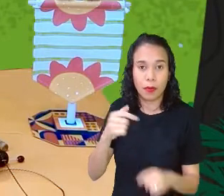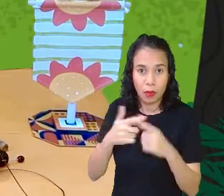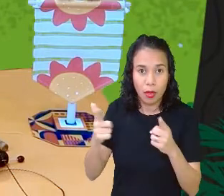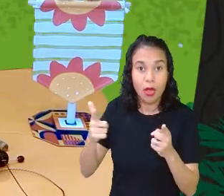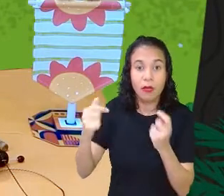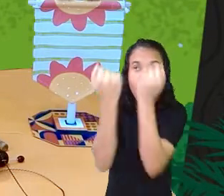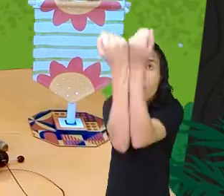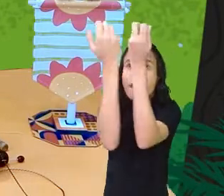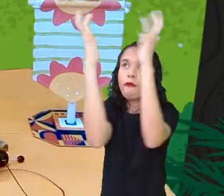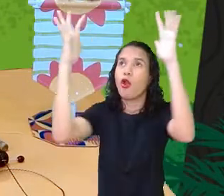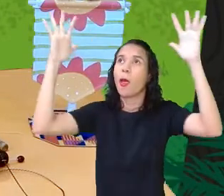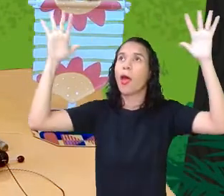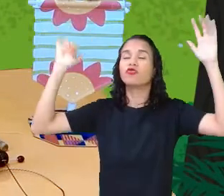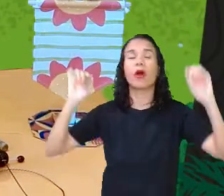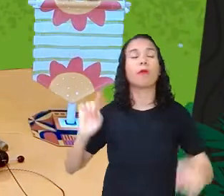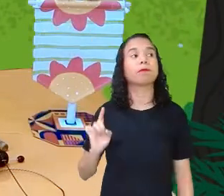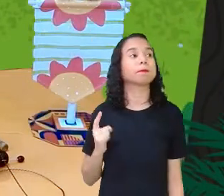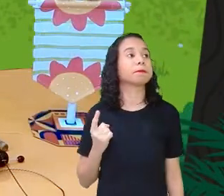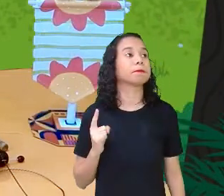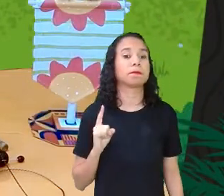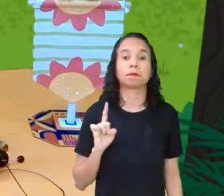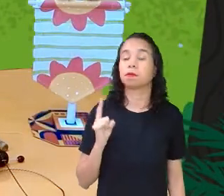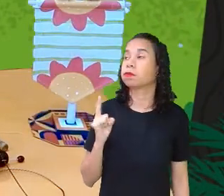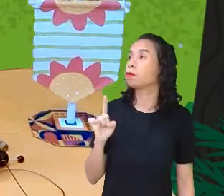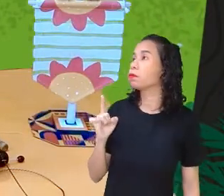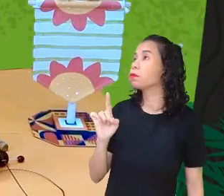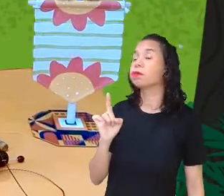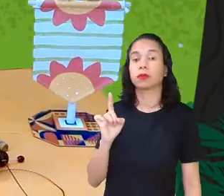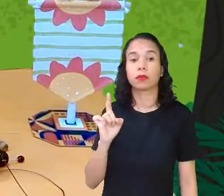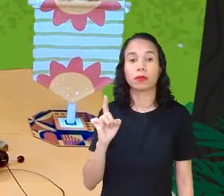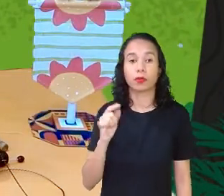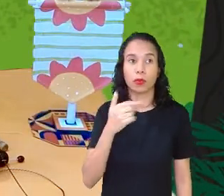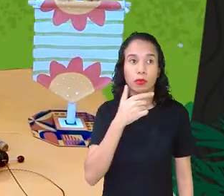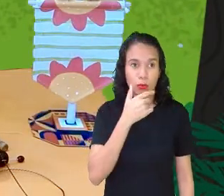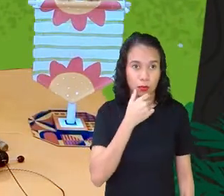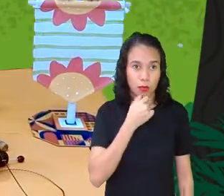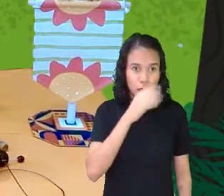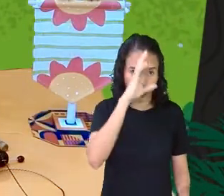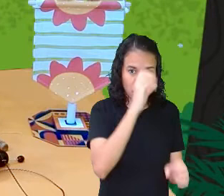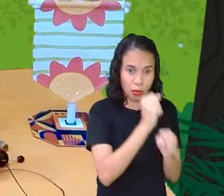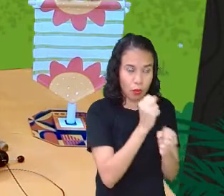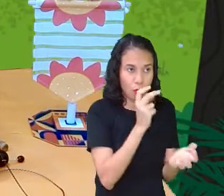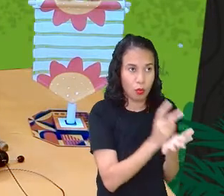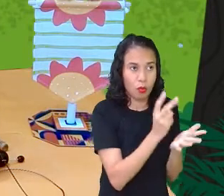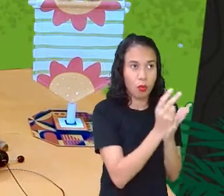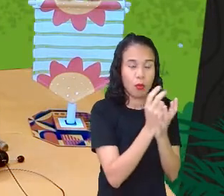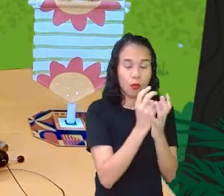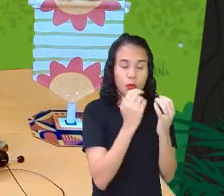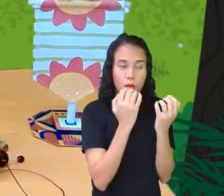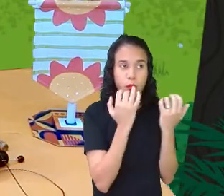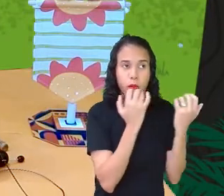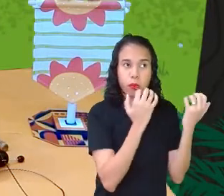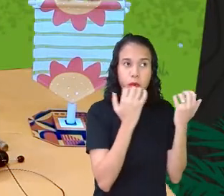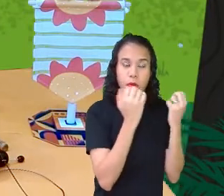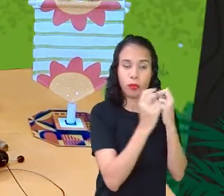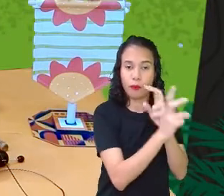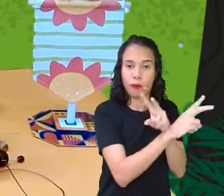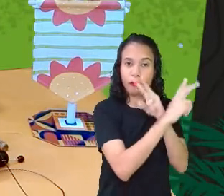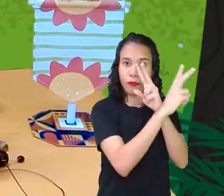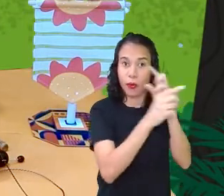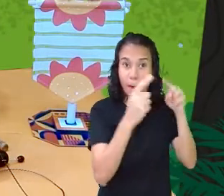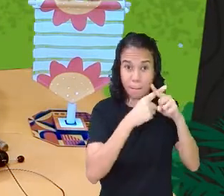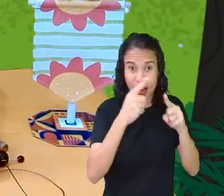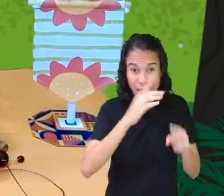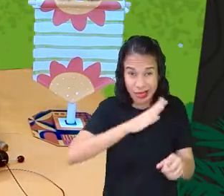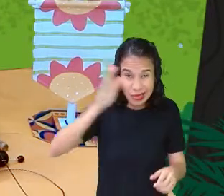Seguiu pela floresta adentro. E o pajé continuou tocando seu pífano. Já no início do caminho,